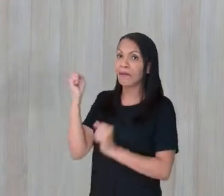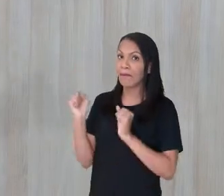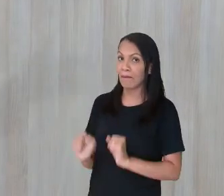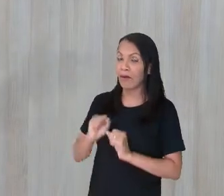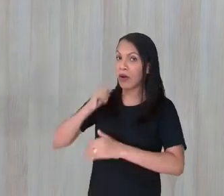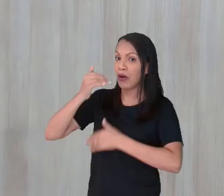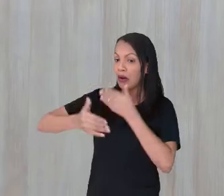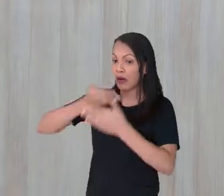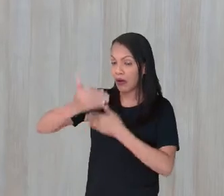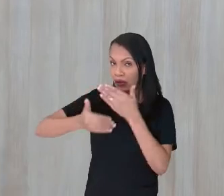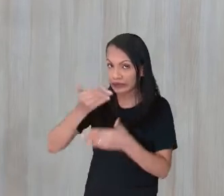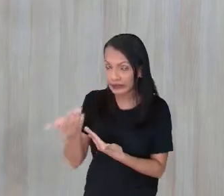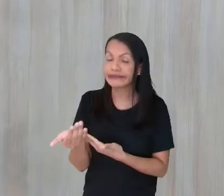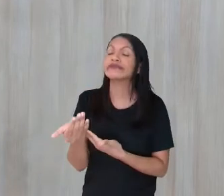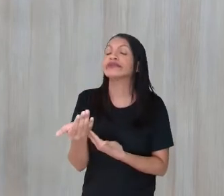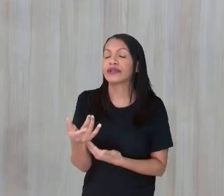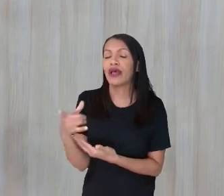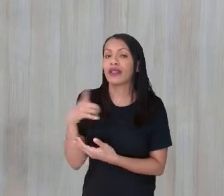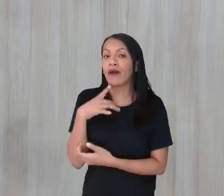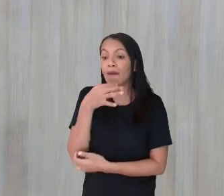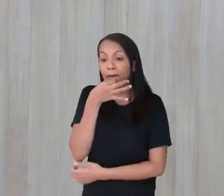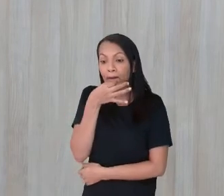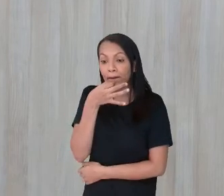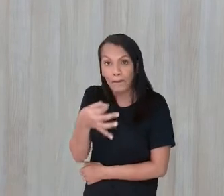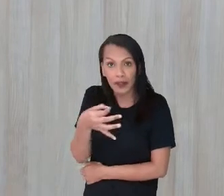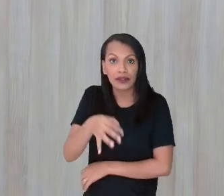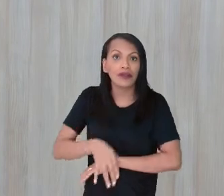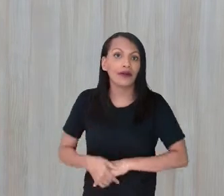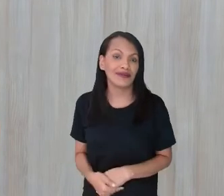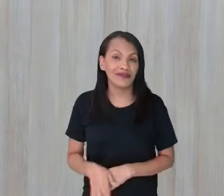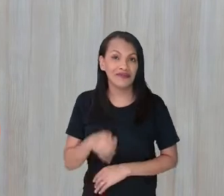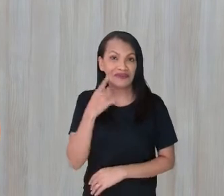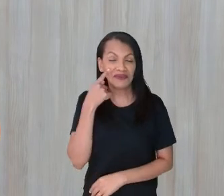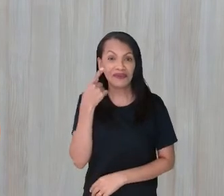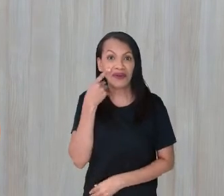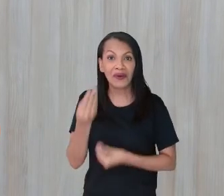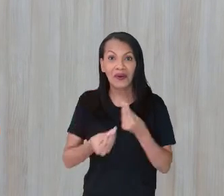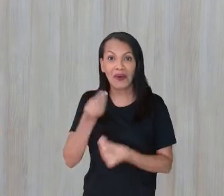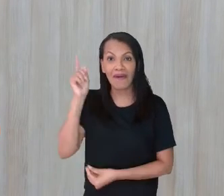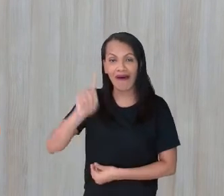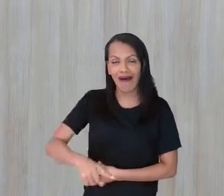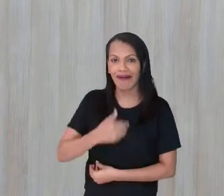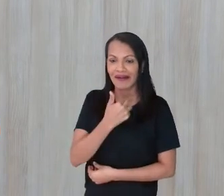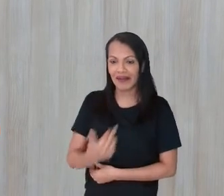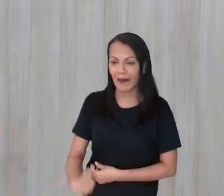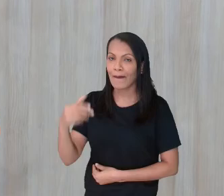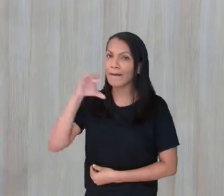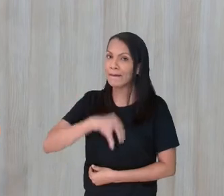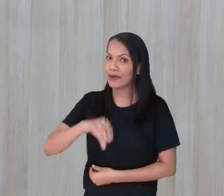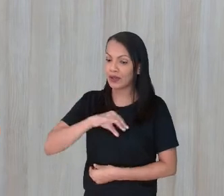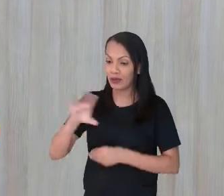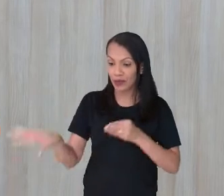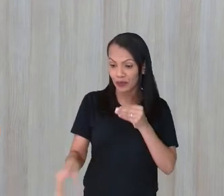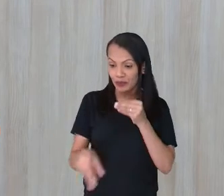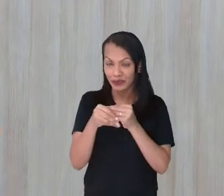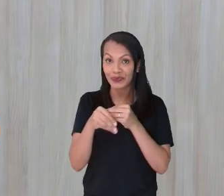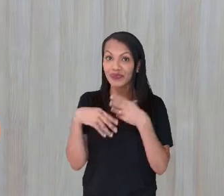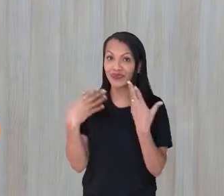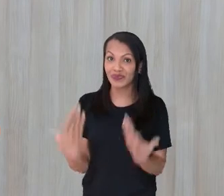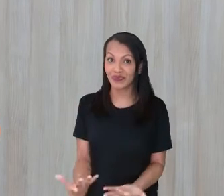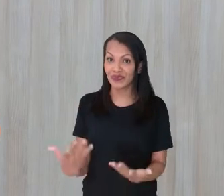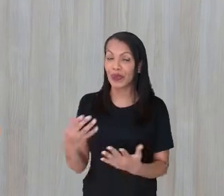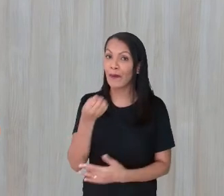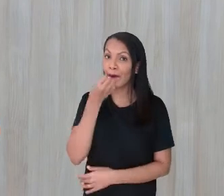um texto argumentativo sobre isso. Vejam como é legal língua portuguesa, a gente pode incluir tudo. Então é